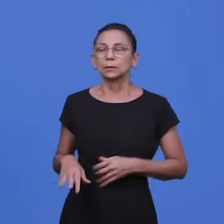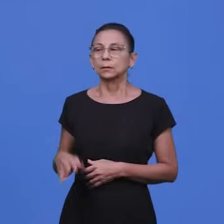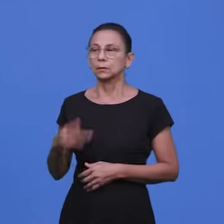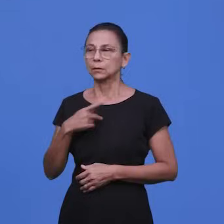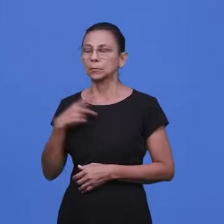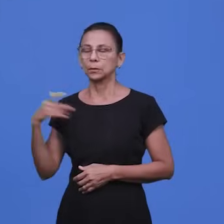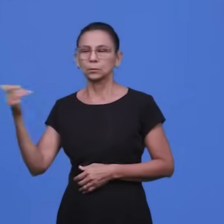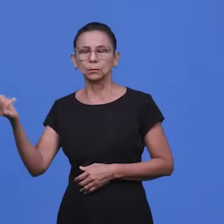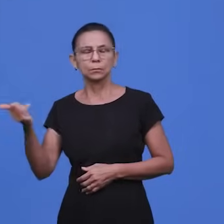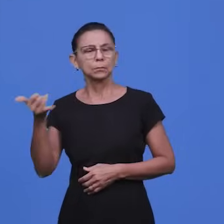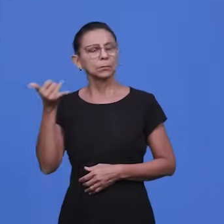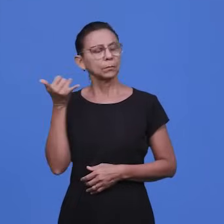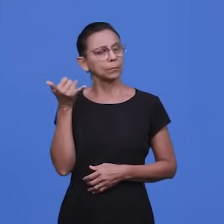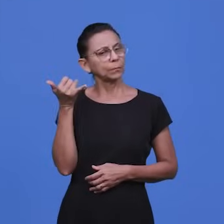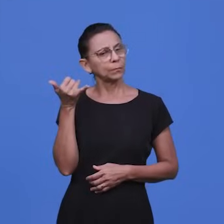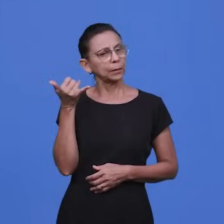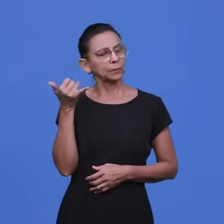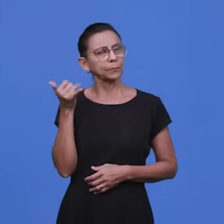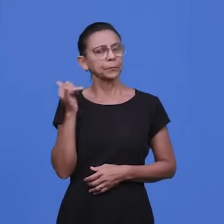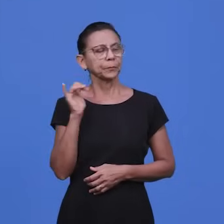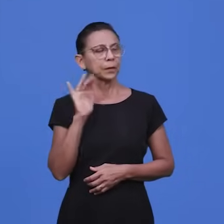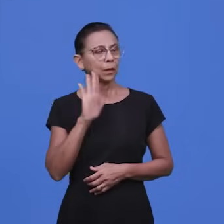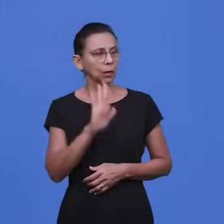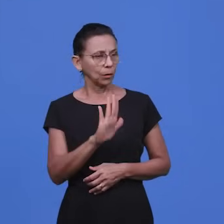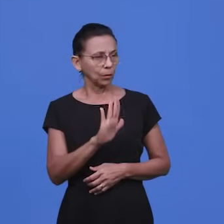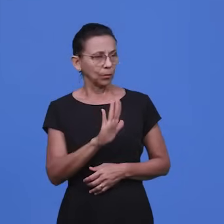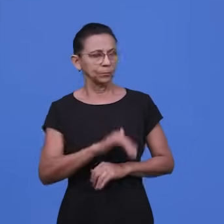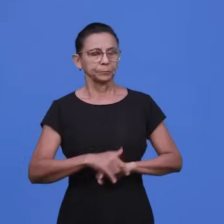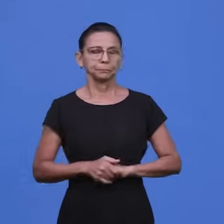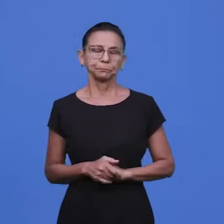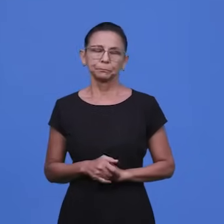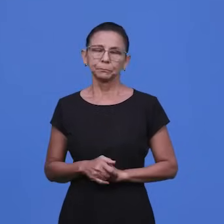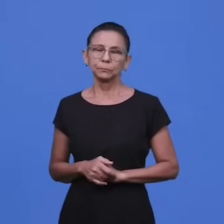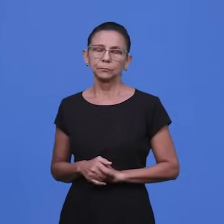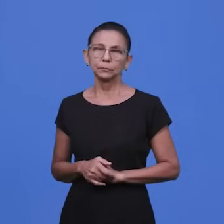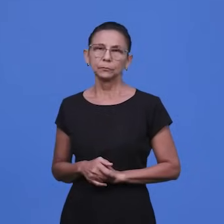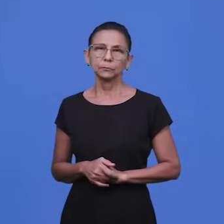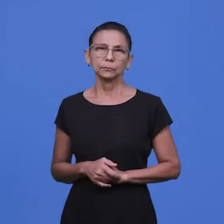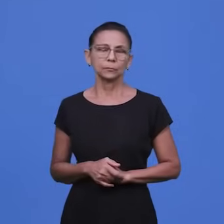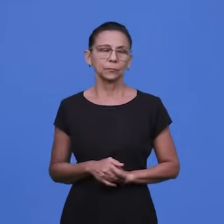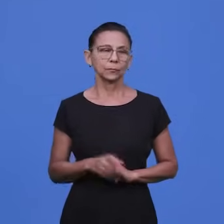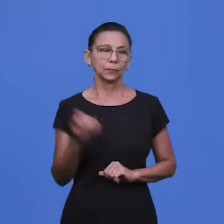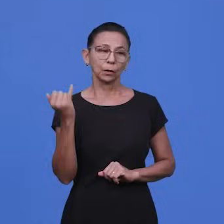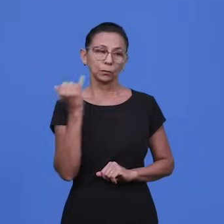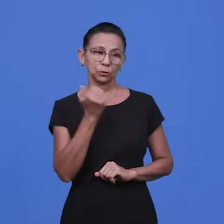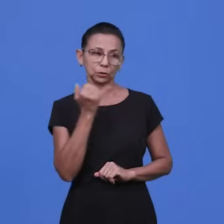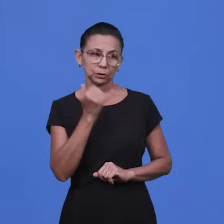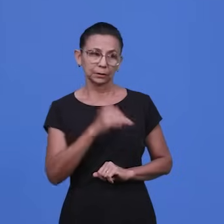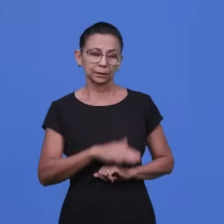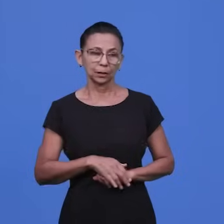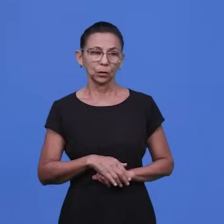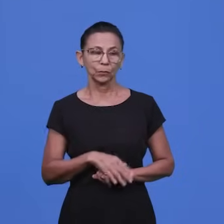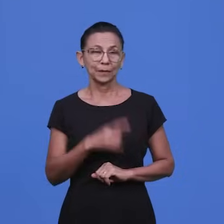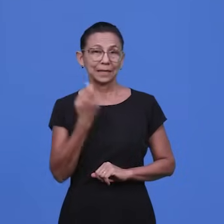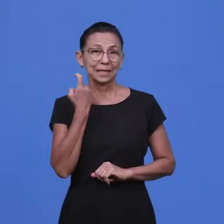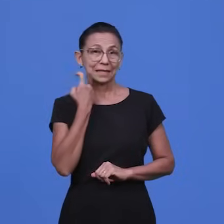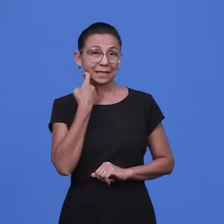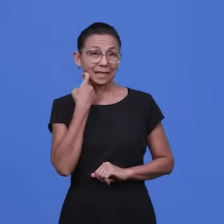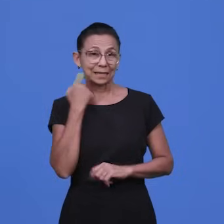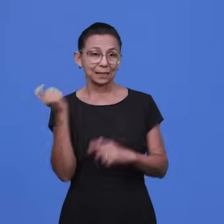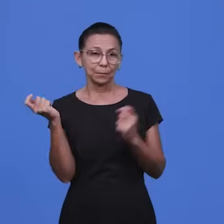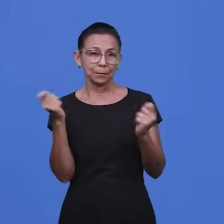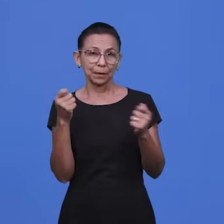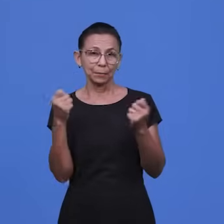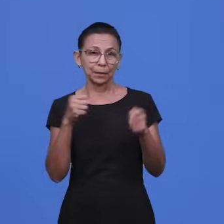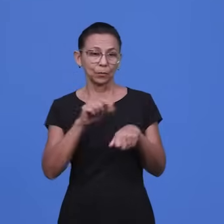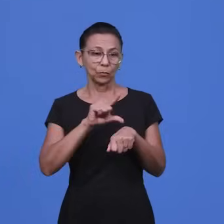mas toda sexta-feira, às 20 horas, tem o culto do lar, da família. A senhora entra no YouTube